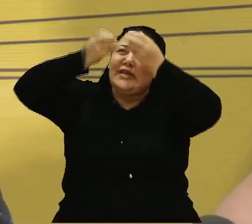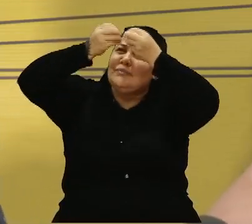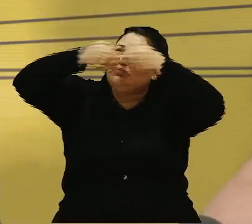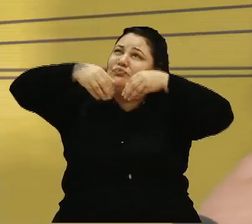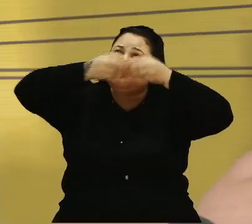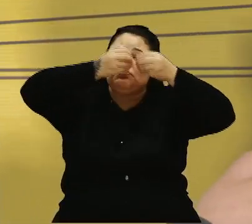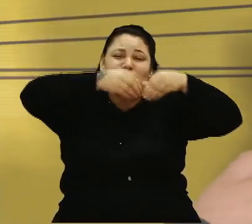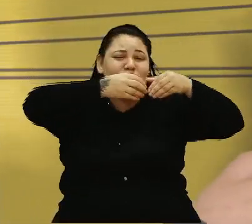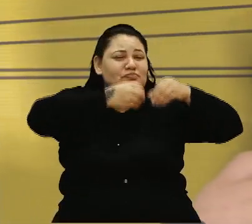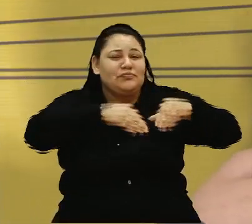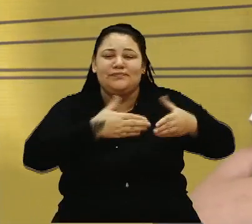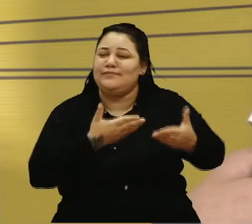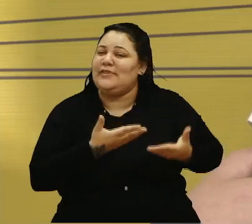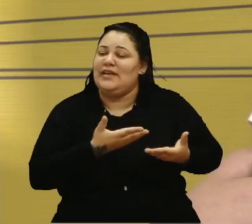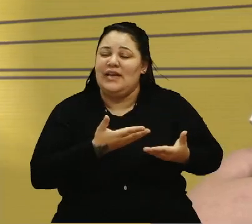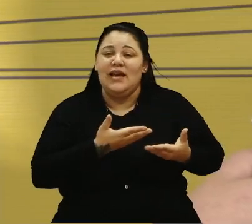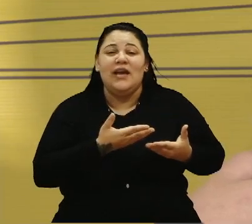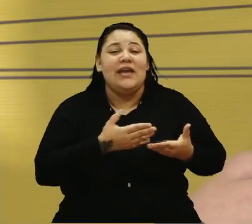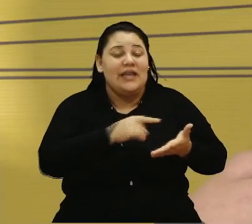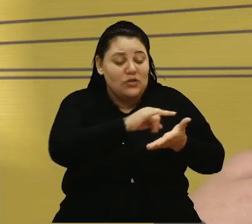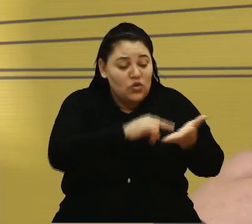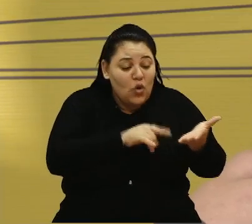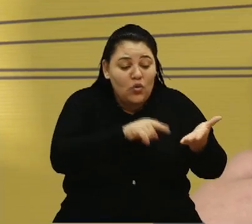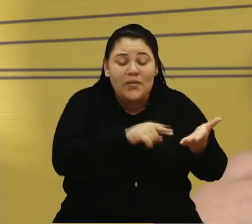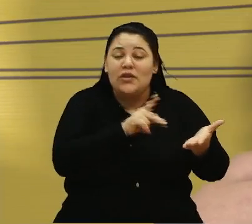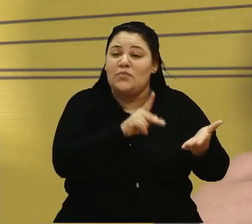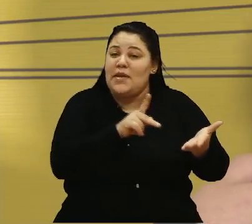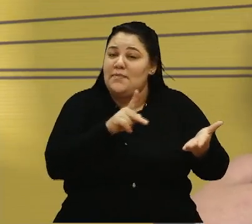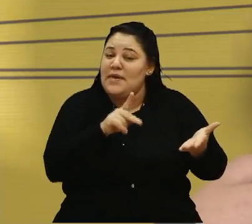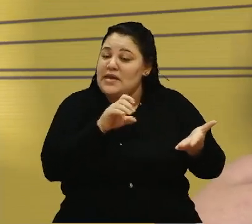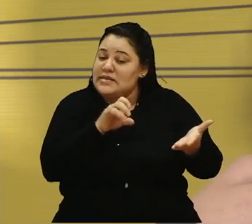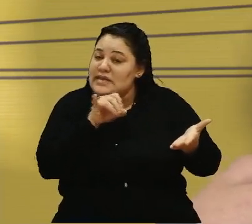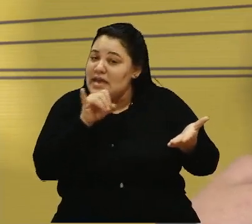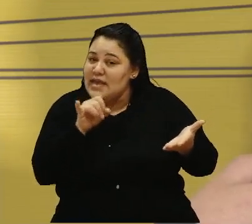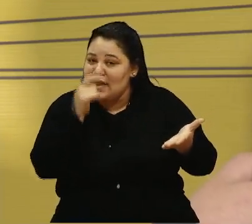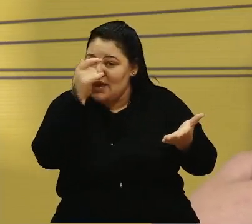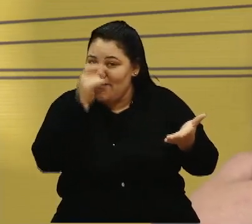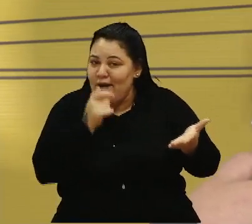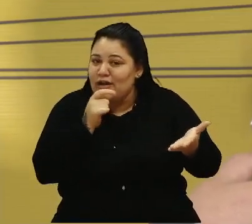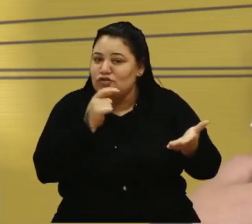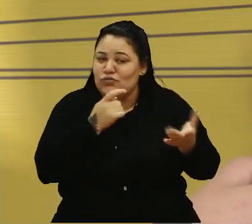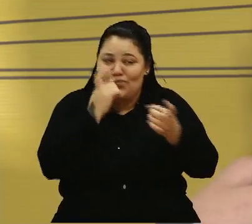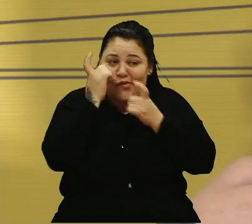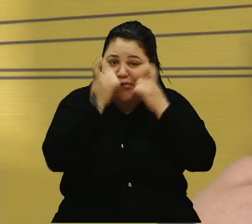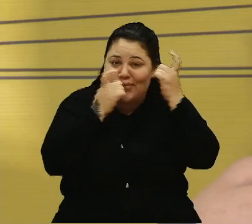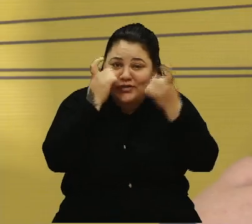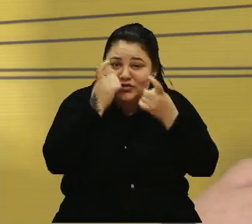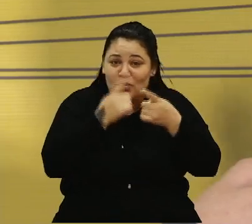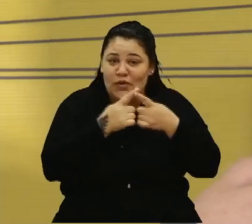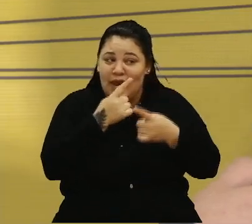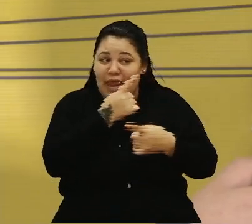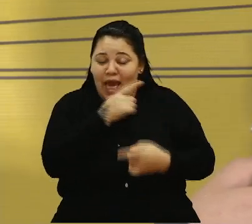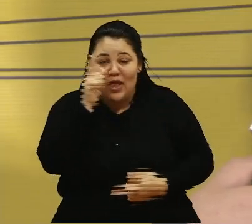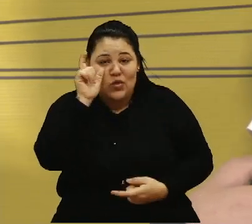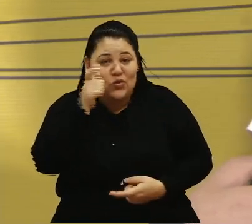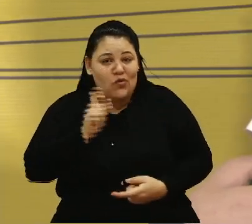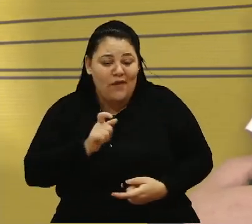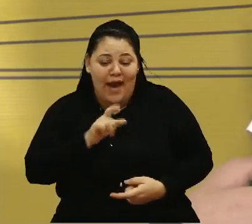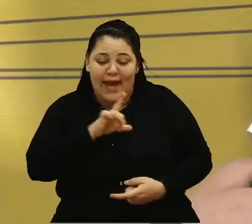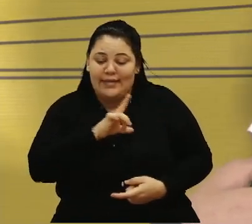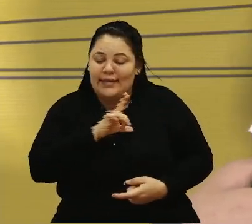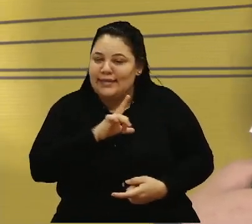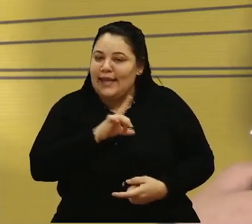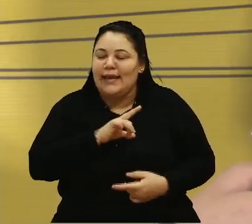A questão do PPCI é uma das questões que eu acho mais temerária. No Ordovaz, a gente ainda tem os telhados feitos